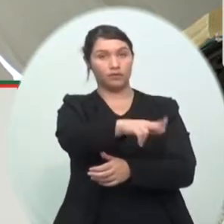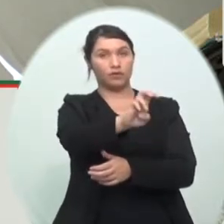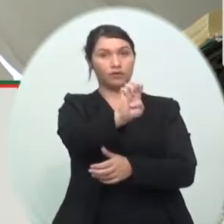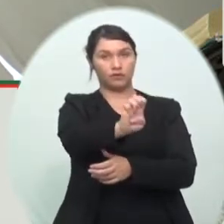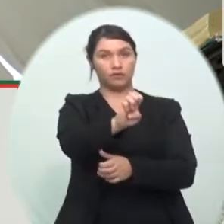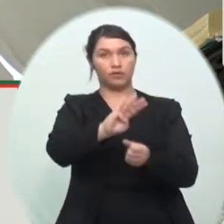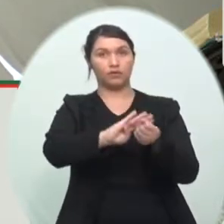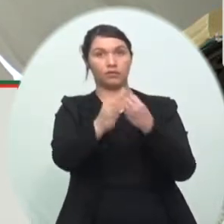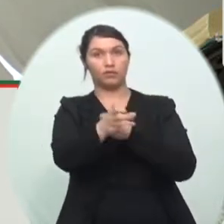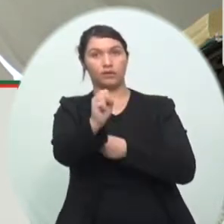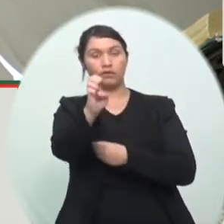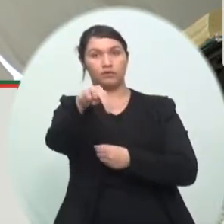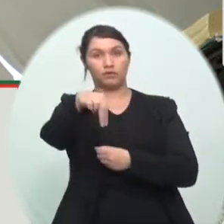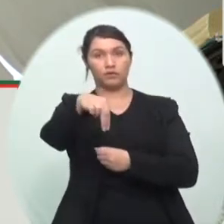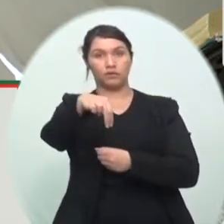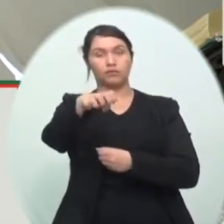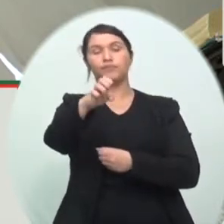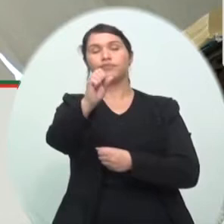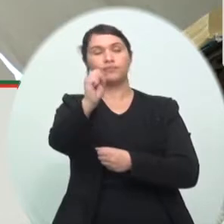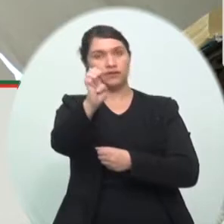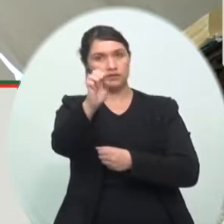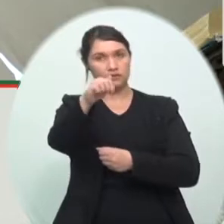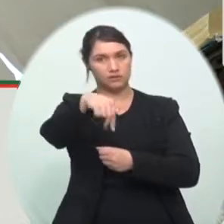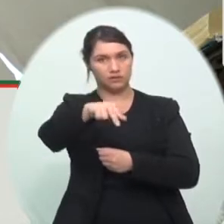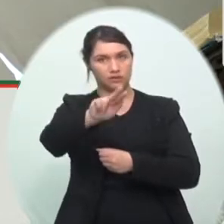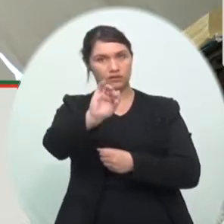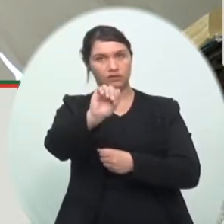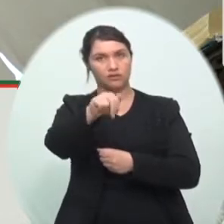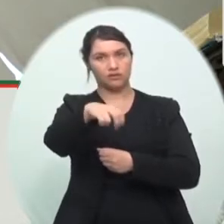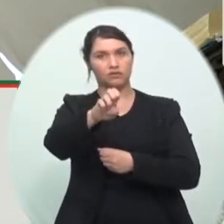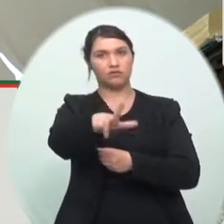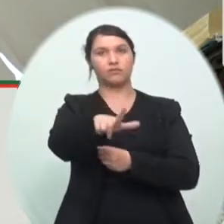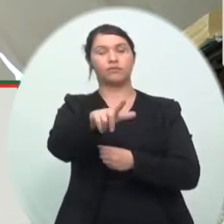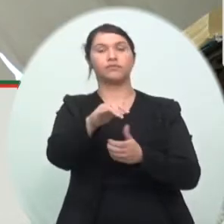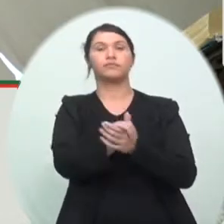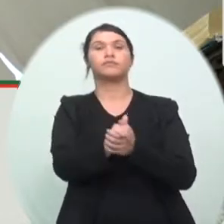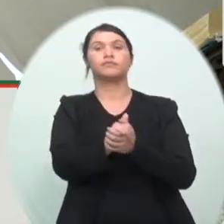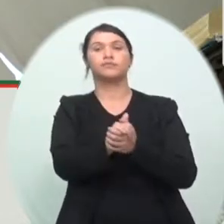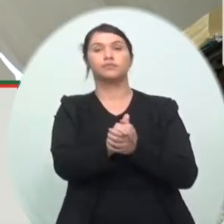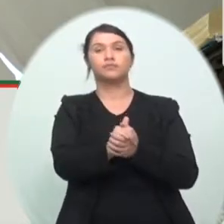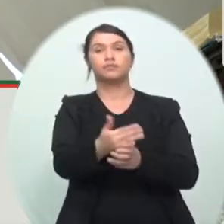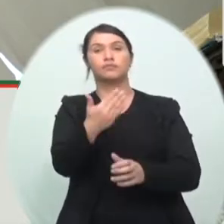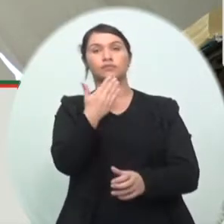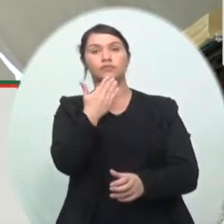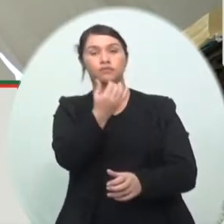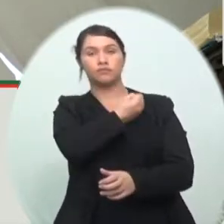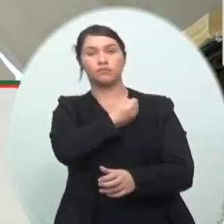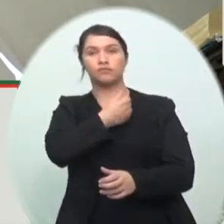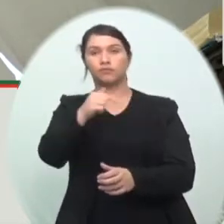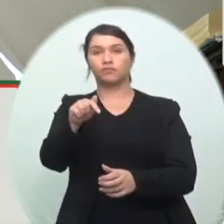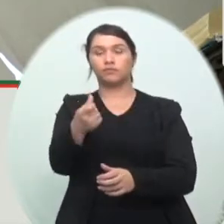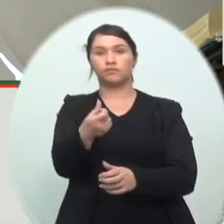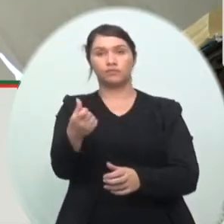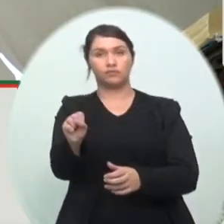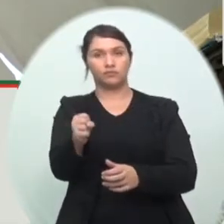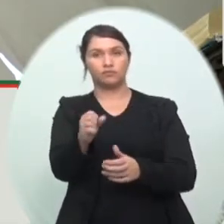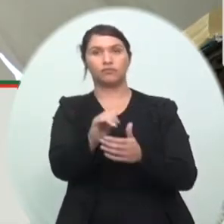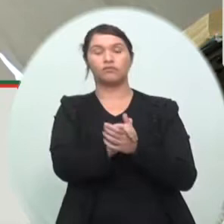loteamento Vila Sequinel, bairro São Defende. Indicação número 778/18, autoria vereador Valmir D'Agostinho,